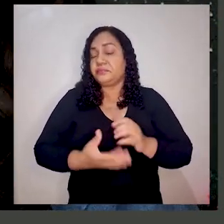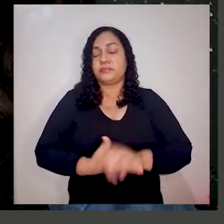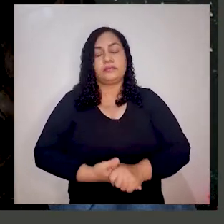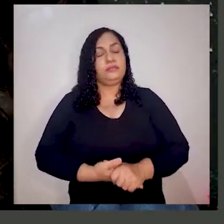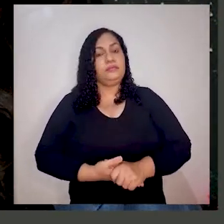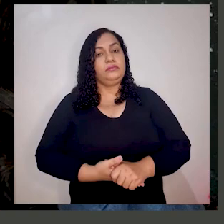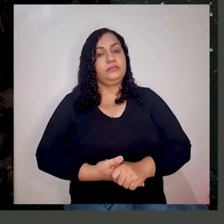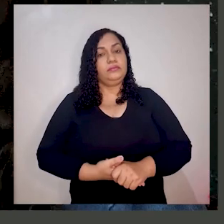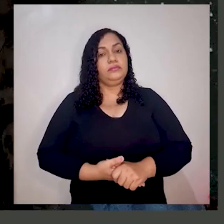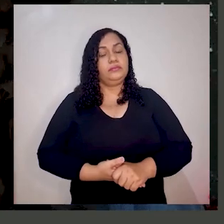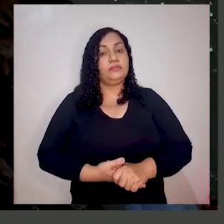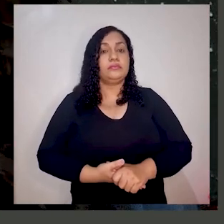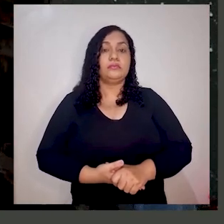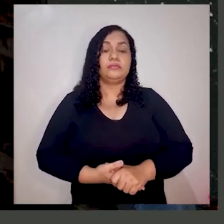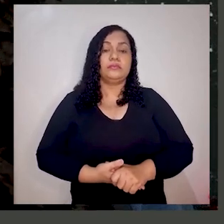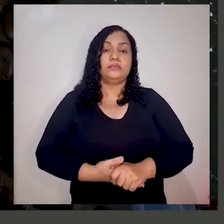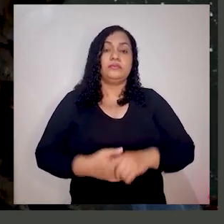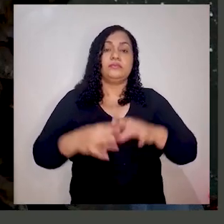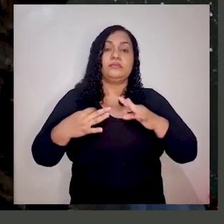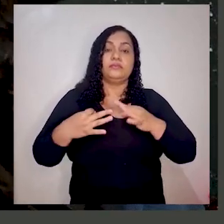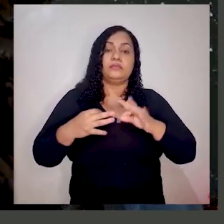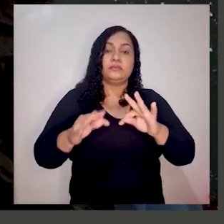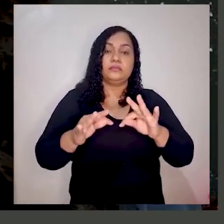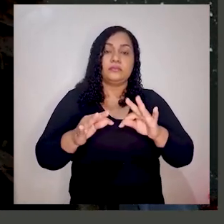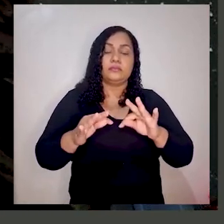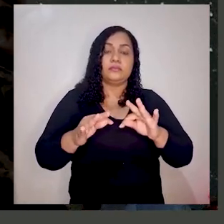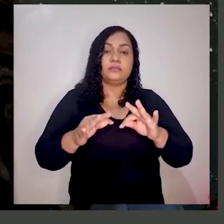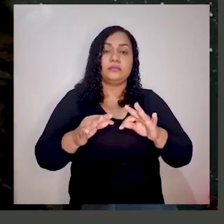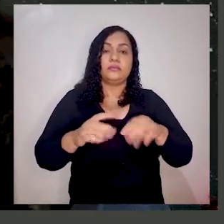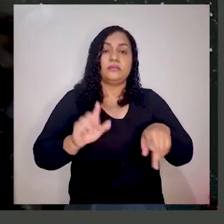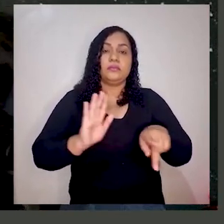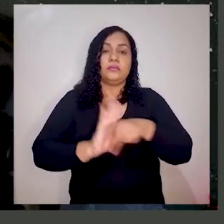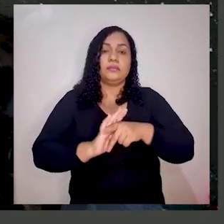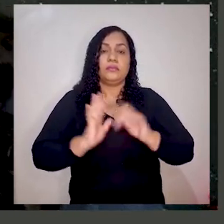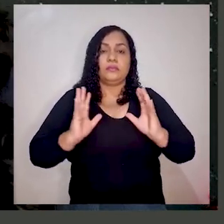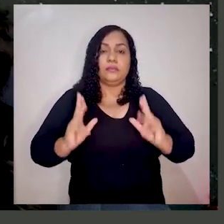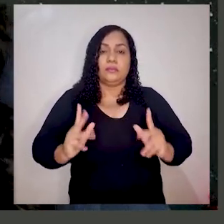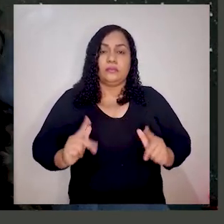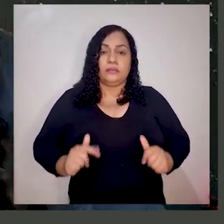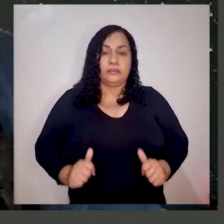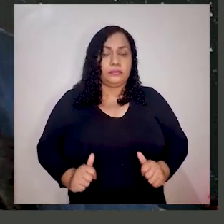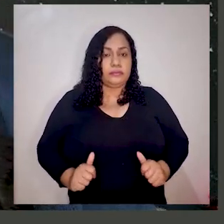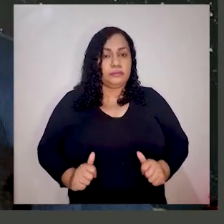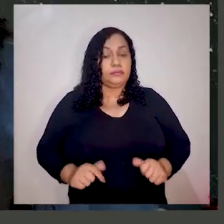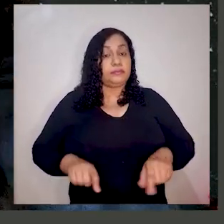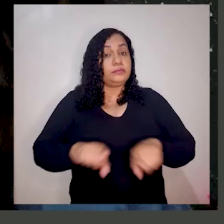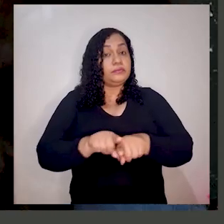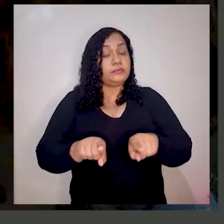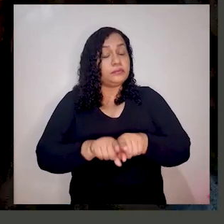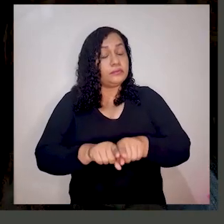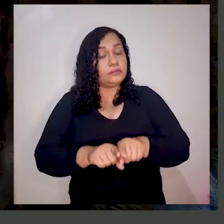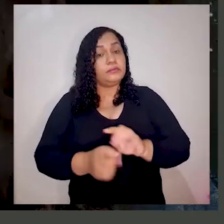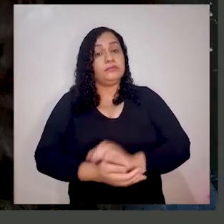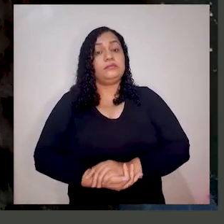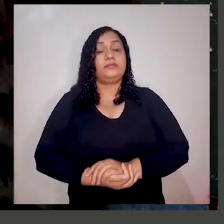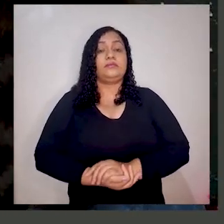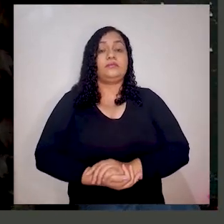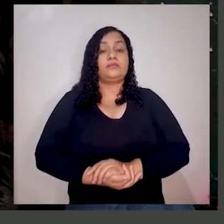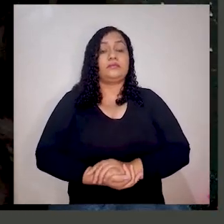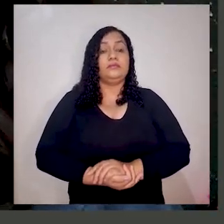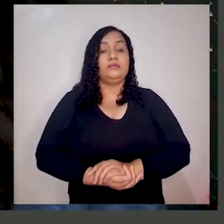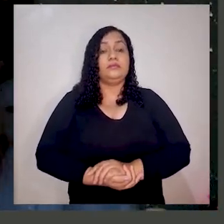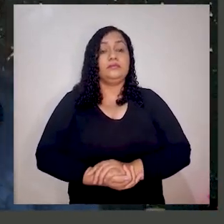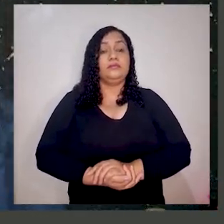relação à difusão de técnicas de higiene, né? Porque isso é muito importante. Outra